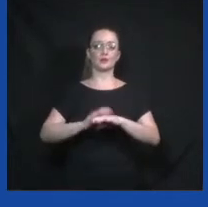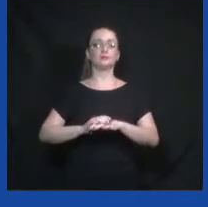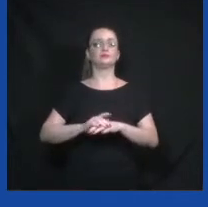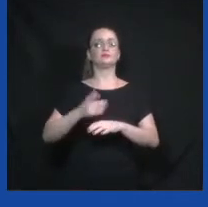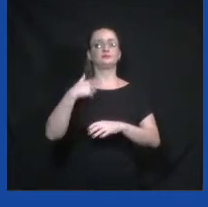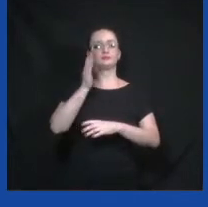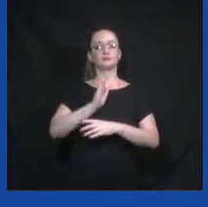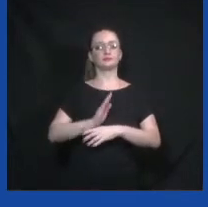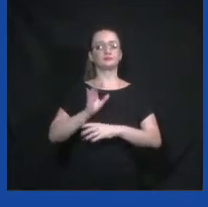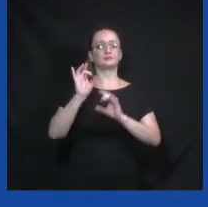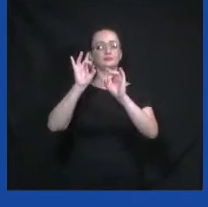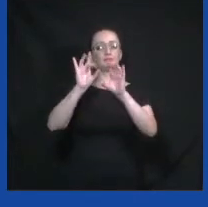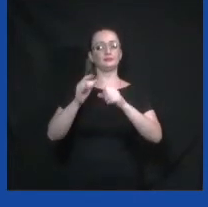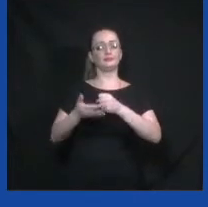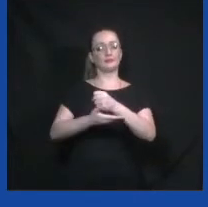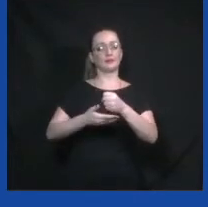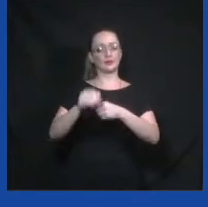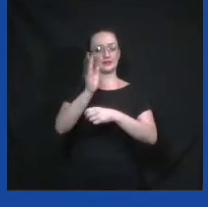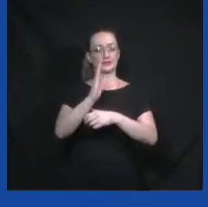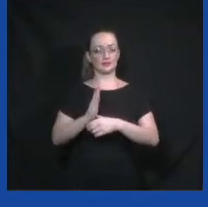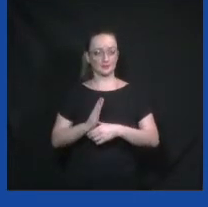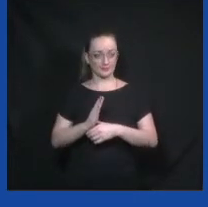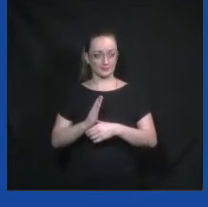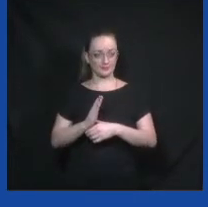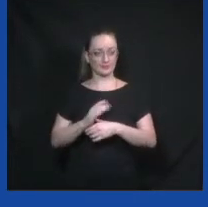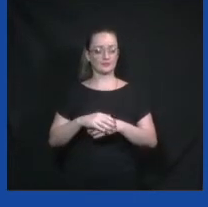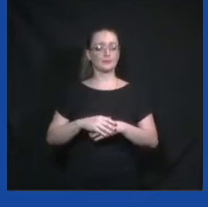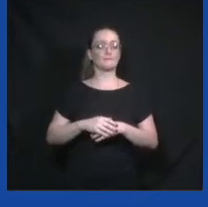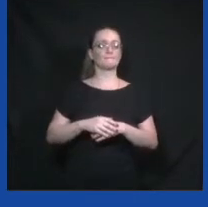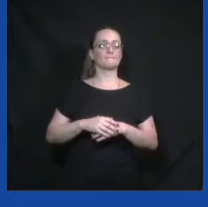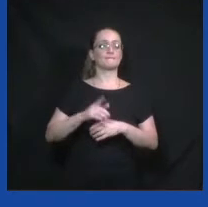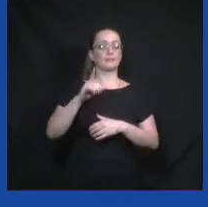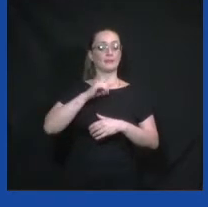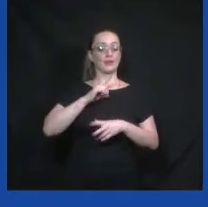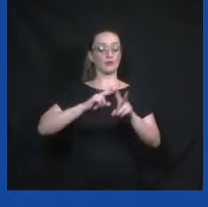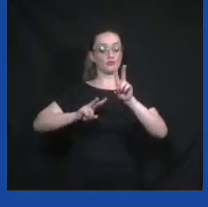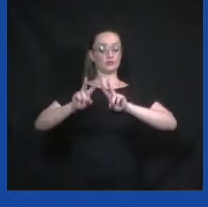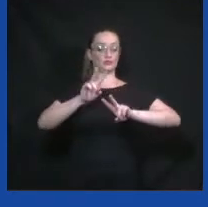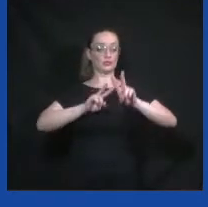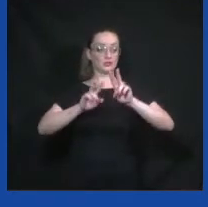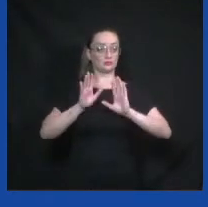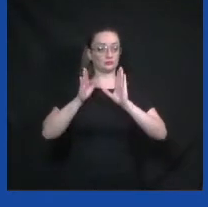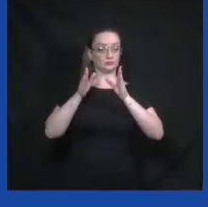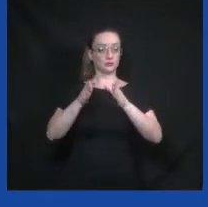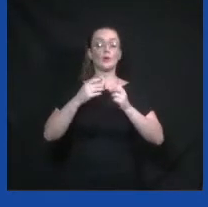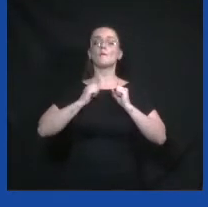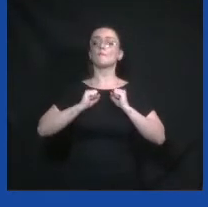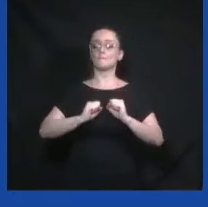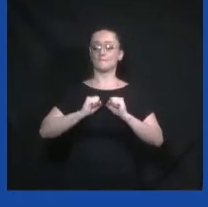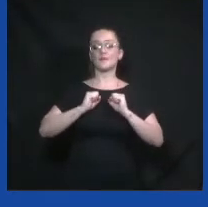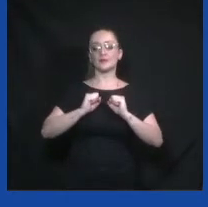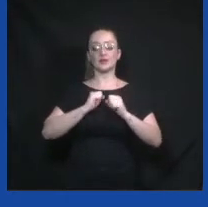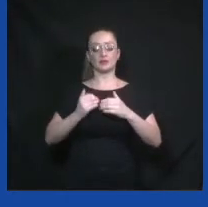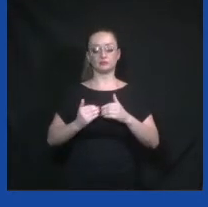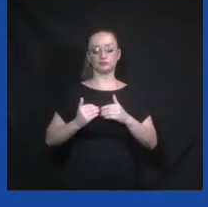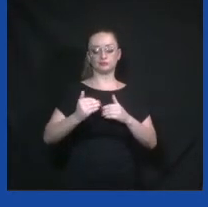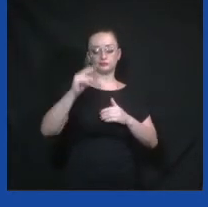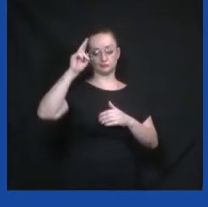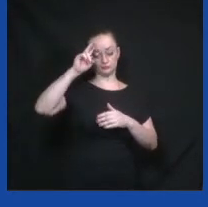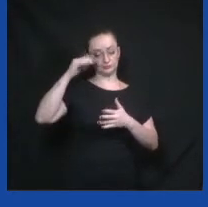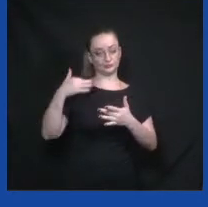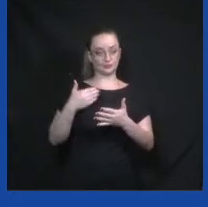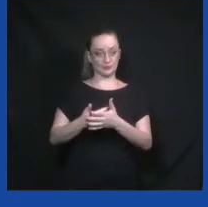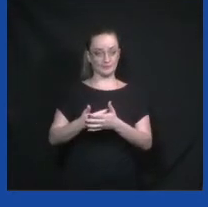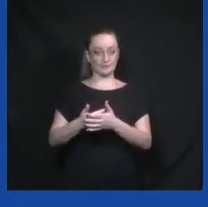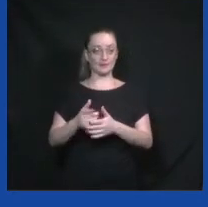brasileiros, especialmente da Base Nacional Comum Curricular, e tem uma visão sobre isso. Eu posso dizer que, ao longo da história, embora